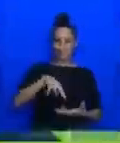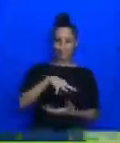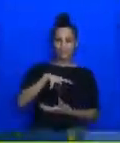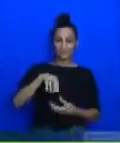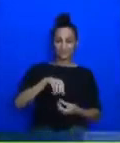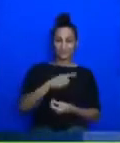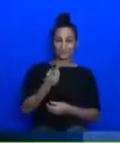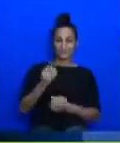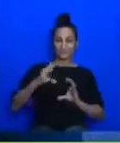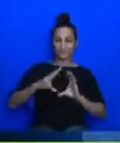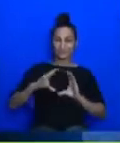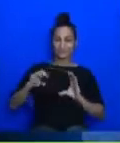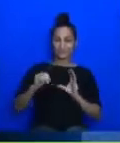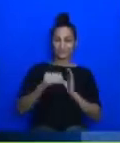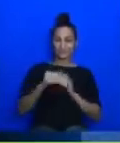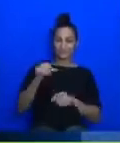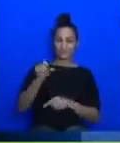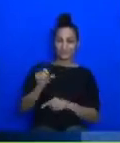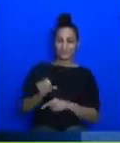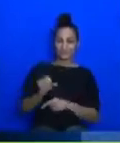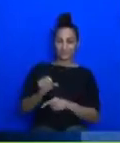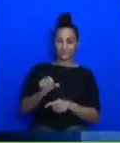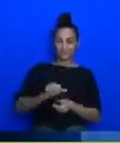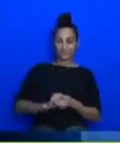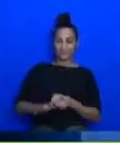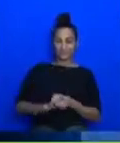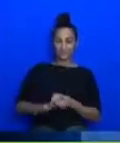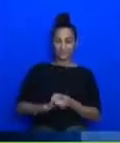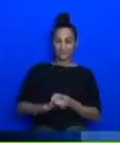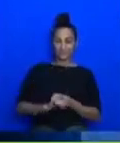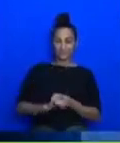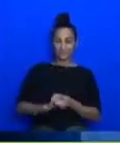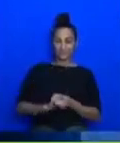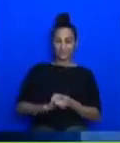recarregado, embaralhando 10 bolas numeradas de 0 a 9.